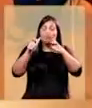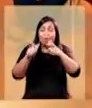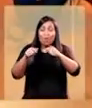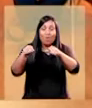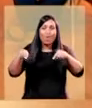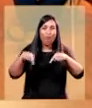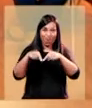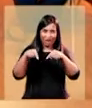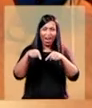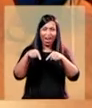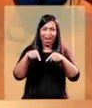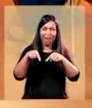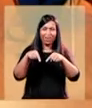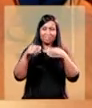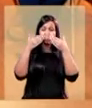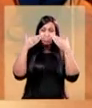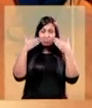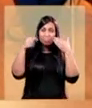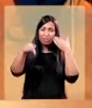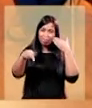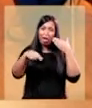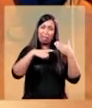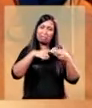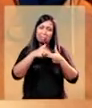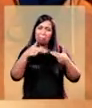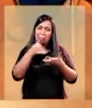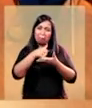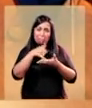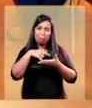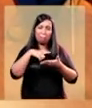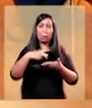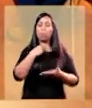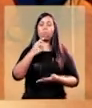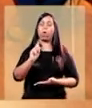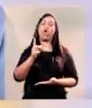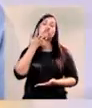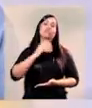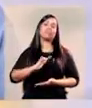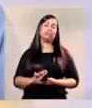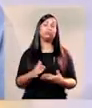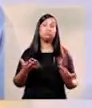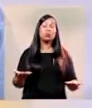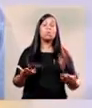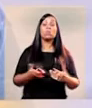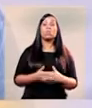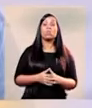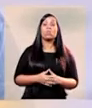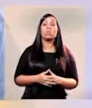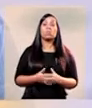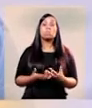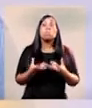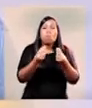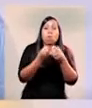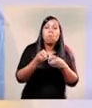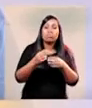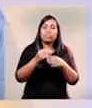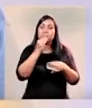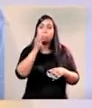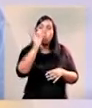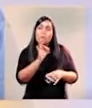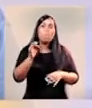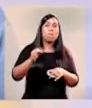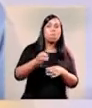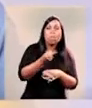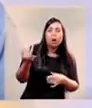locais, de risco, né? Isso, de estar exposta a essas situações, né? Então, não tem uma porcentagem para estar falando, mas é